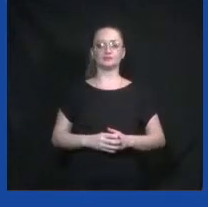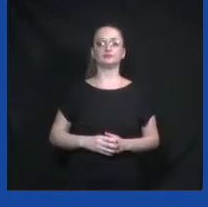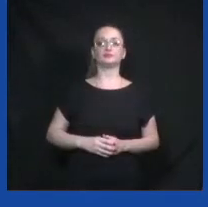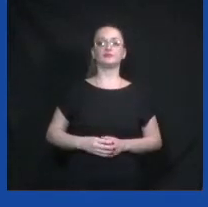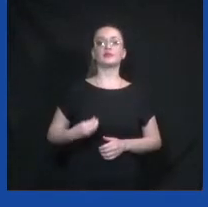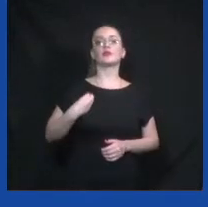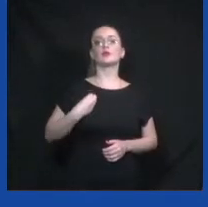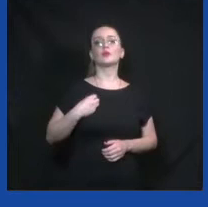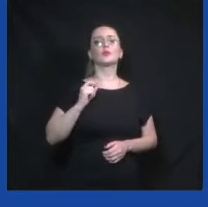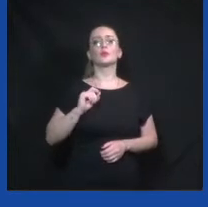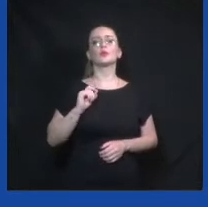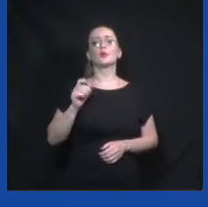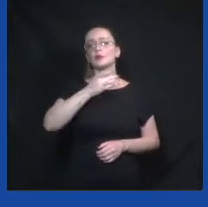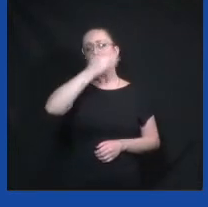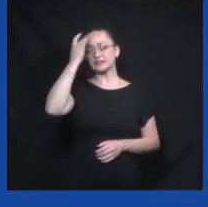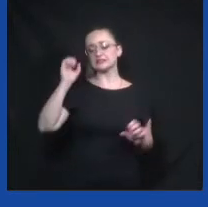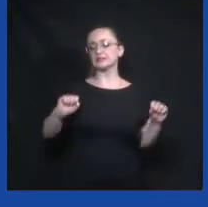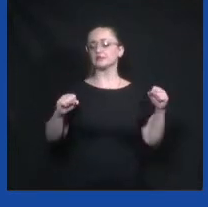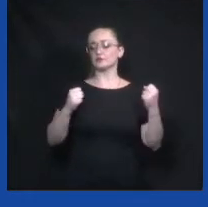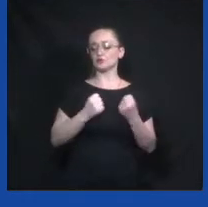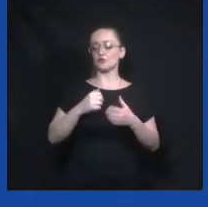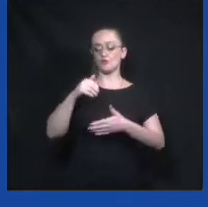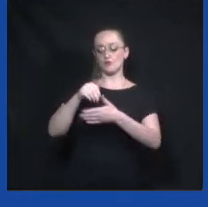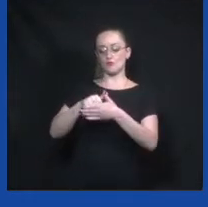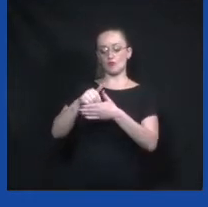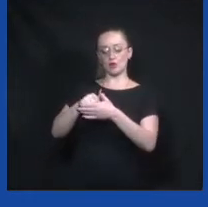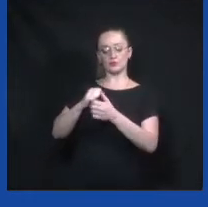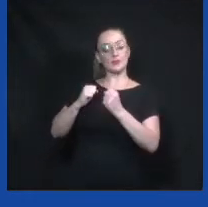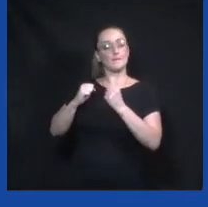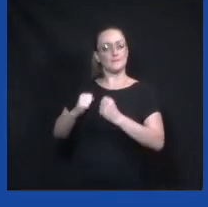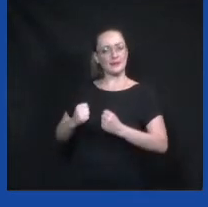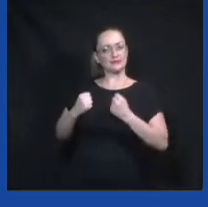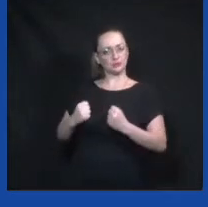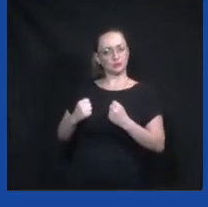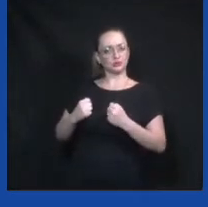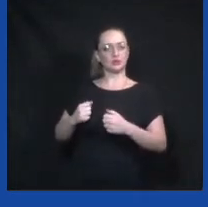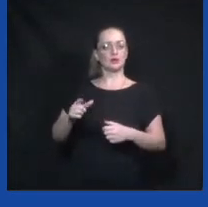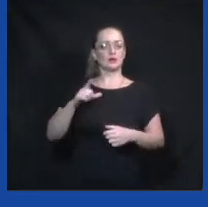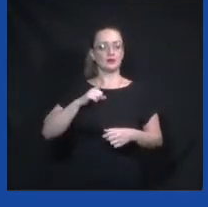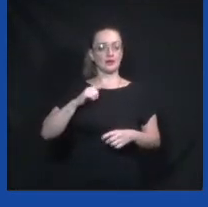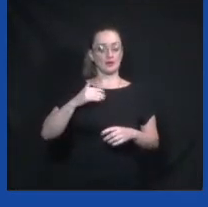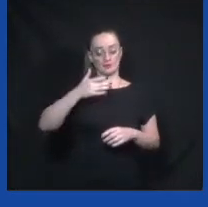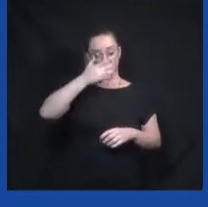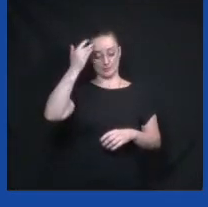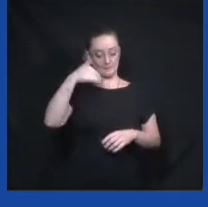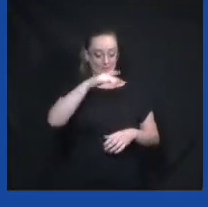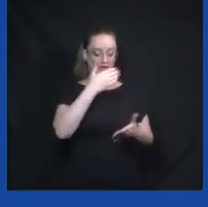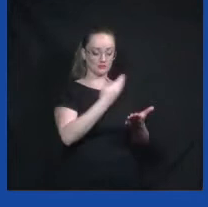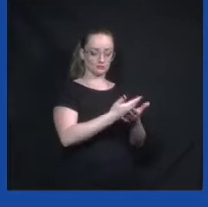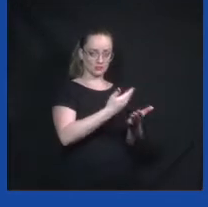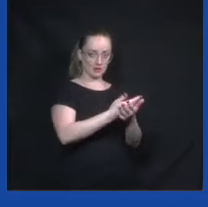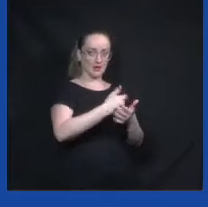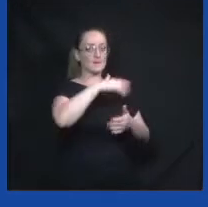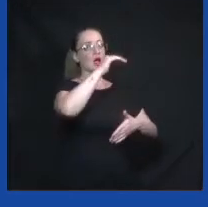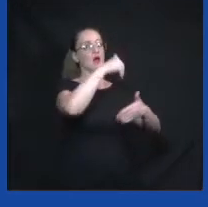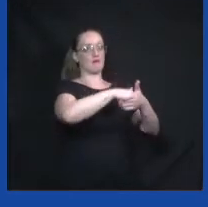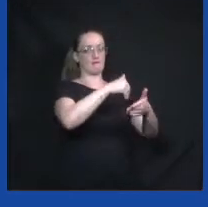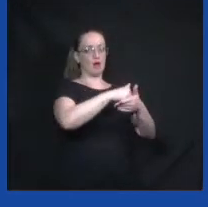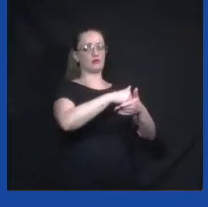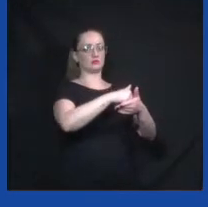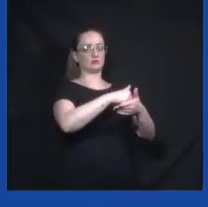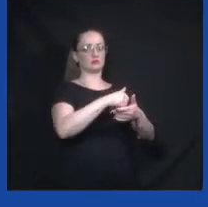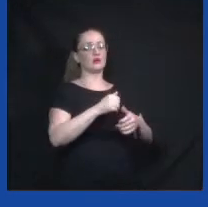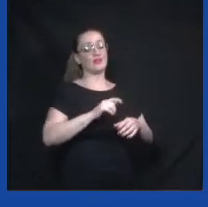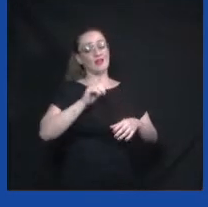existiam aqueles que defendiam que o voto tivesse peso, tanto as pessoas mais estudadas deveriam valer mais e as